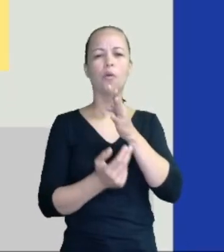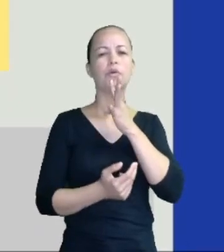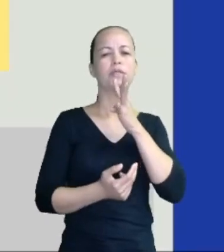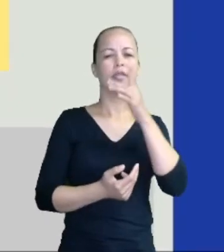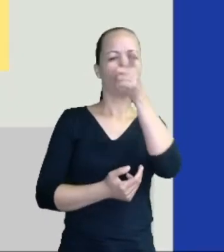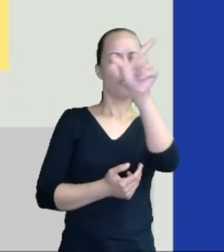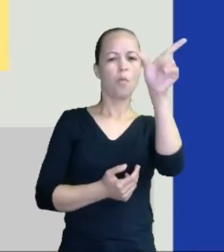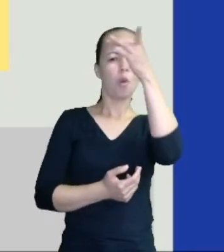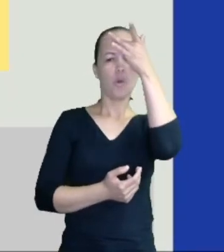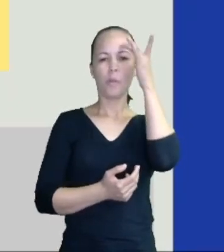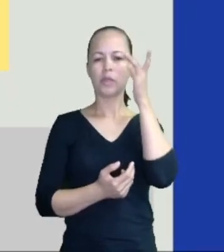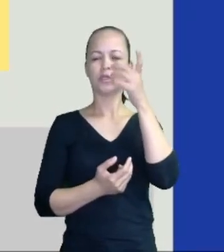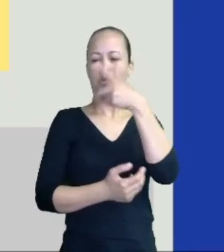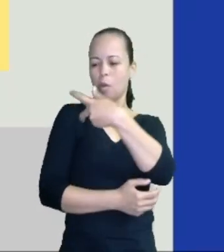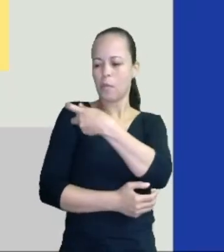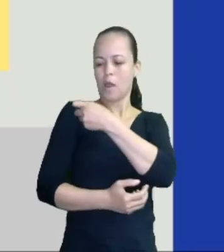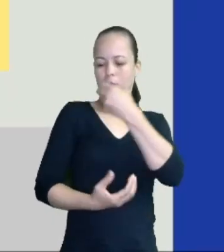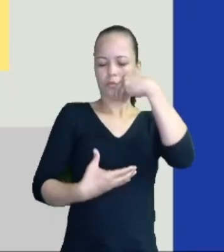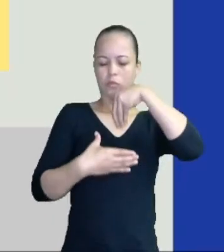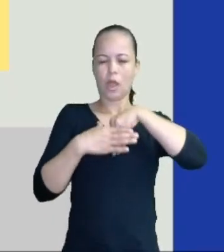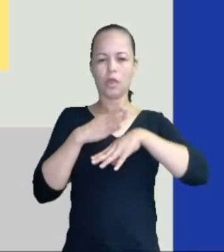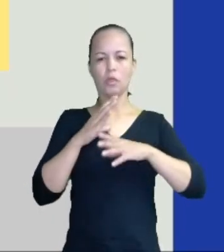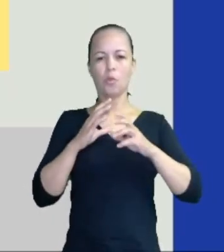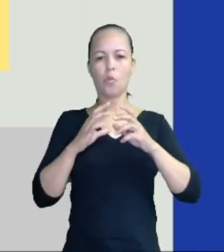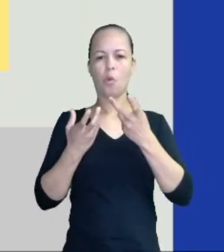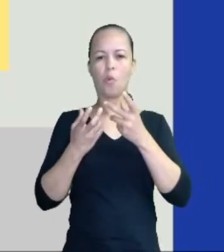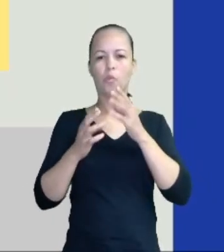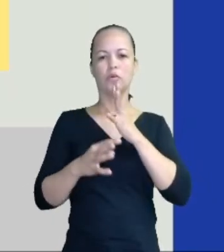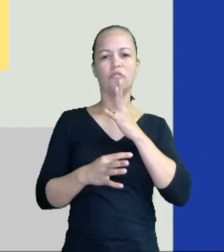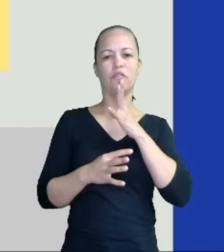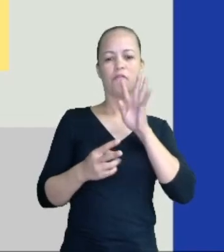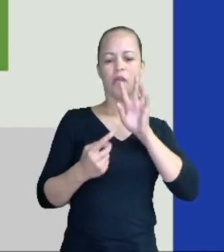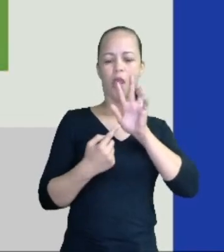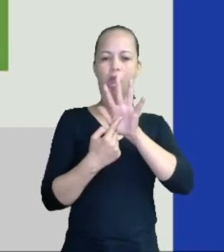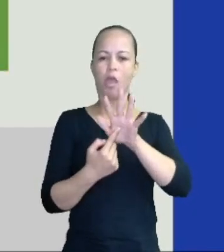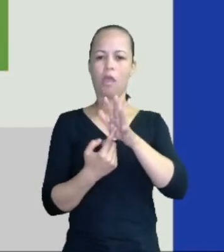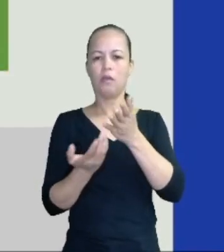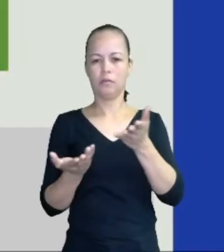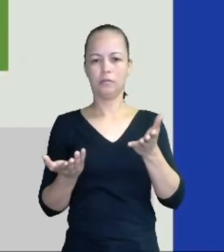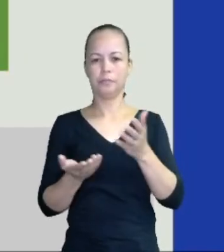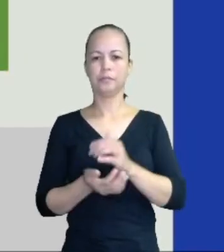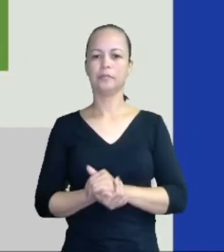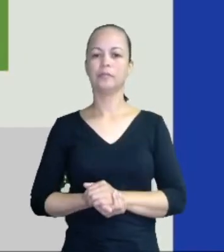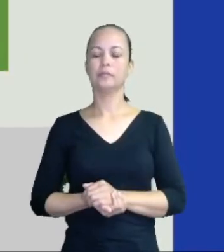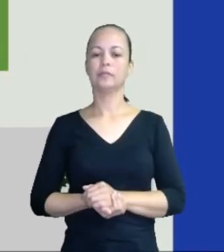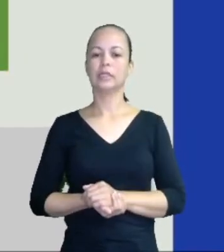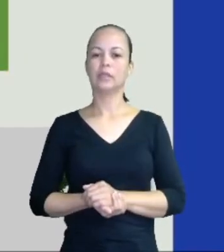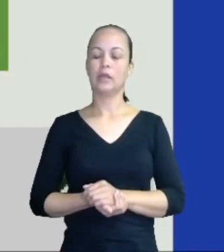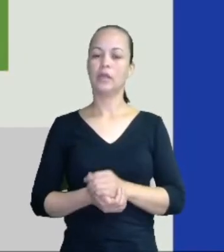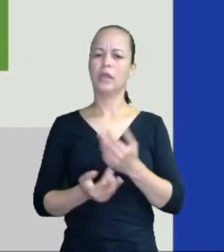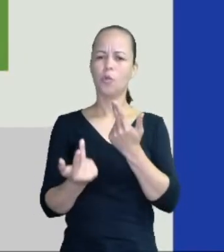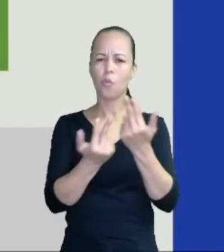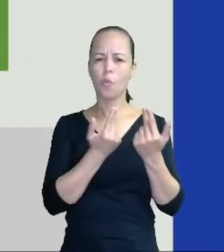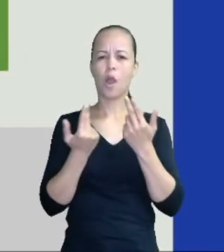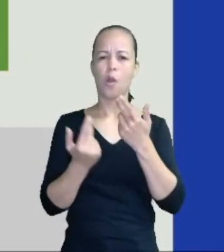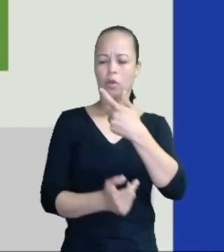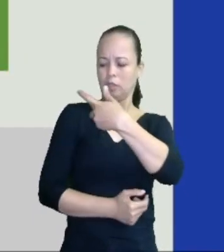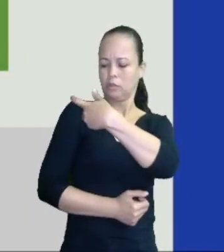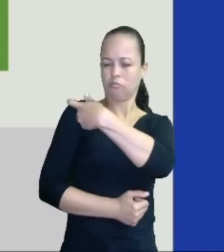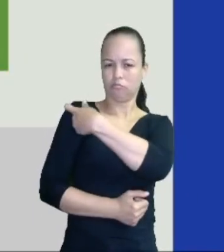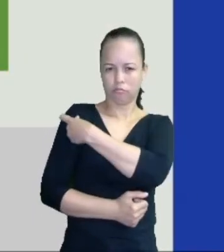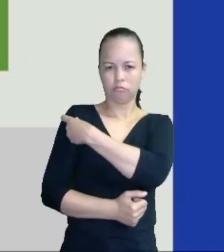desconhecida. Assim, sempre que virmos esta pessoa, vamos reconhecê-la. A mesma coisa acontece com as vacinas e o sistema